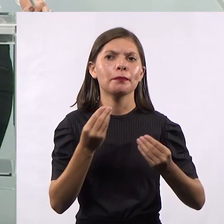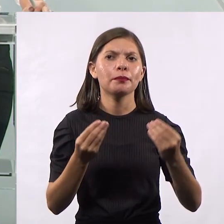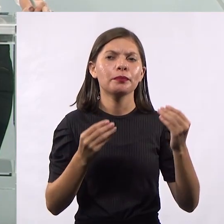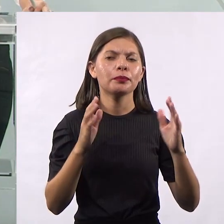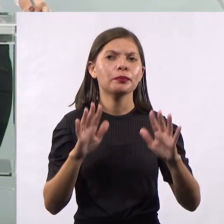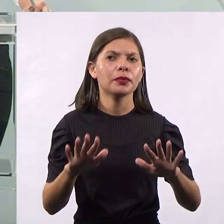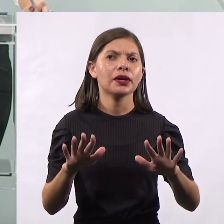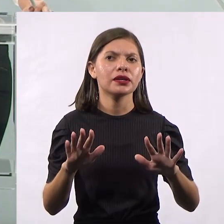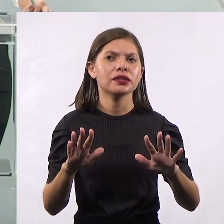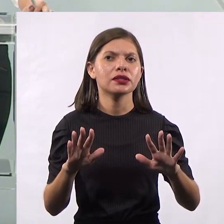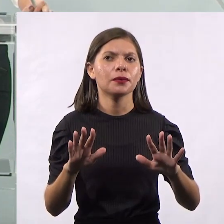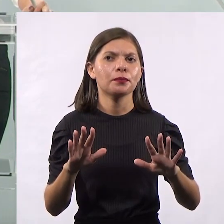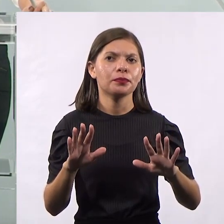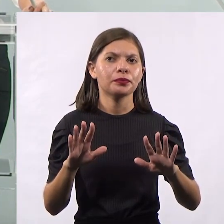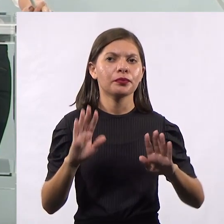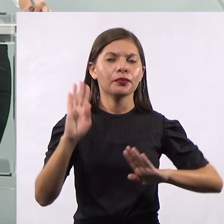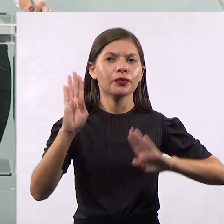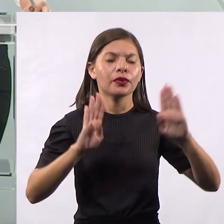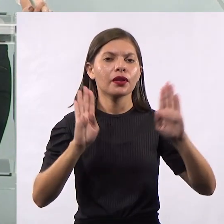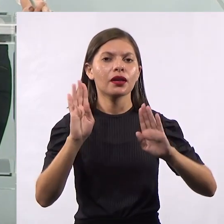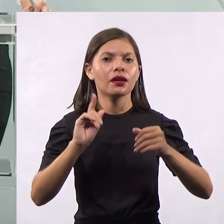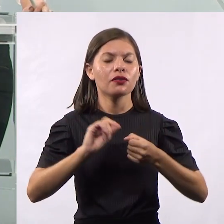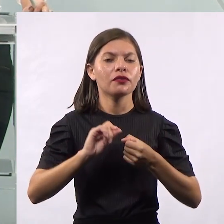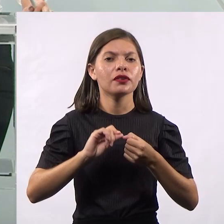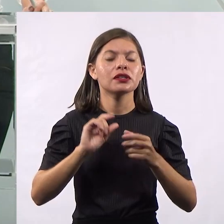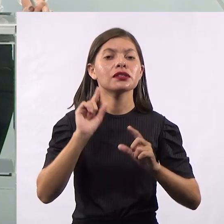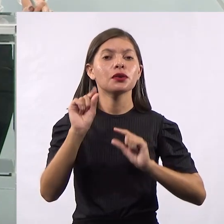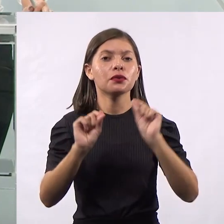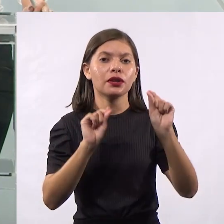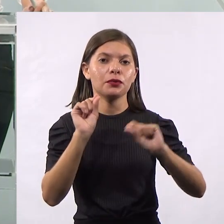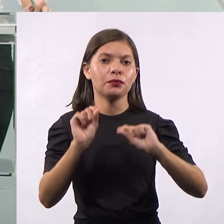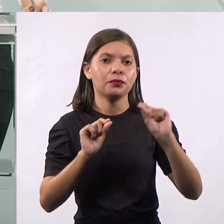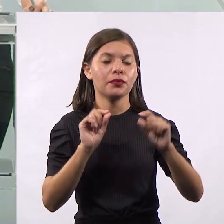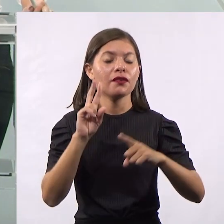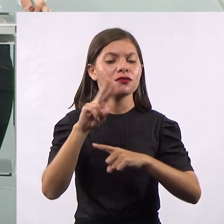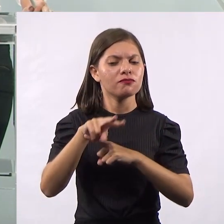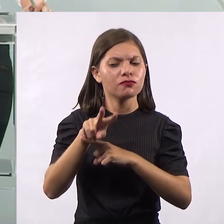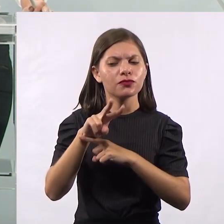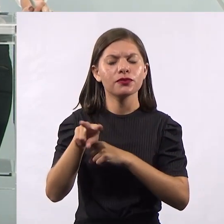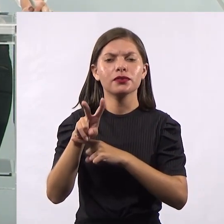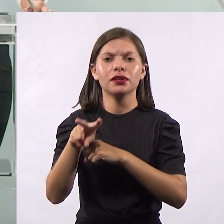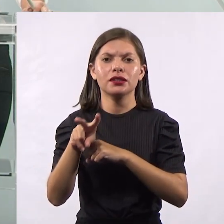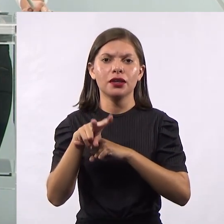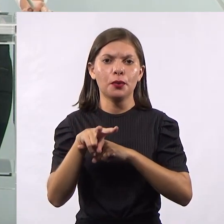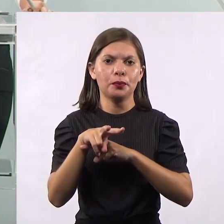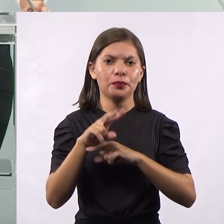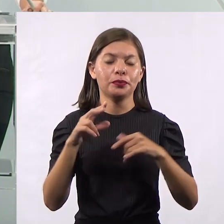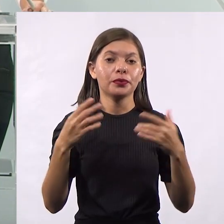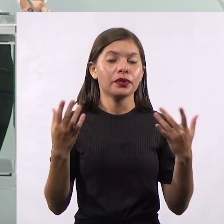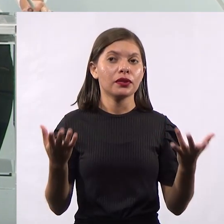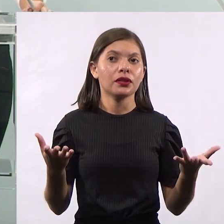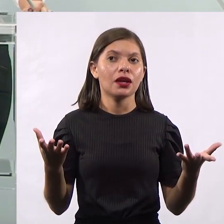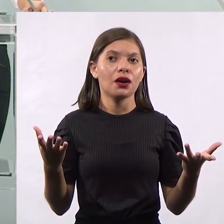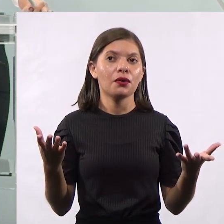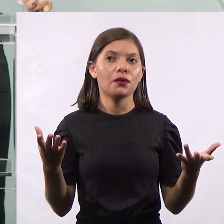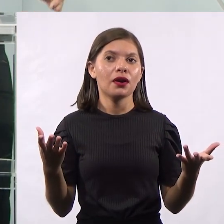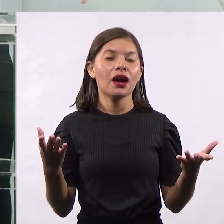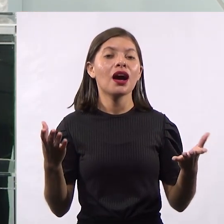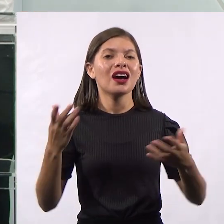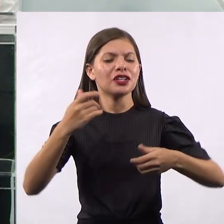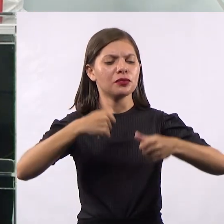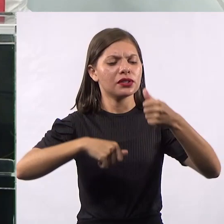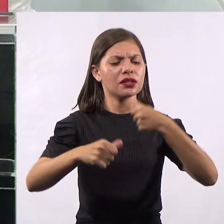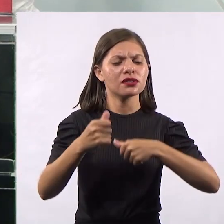que a administração vai fazer, então, em relação a essa concessionária? Ela vai fiscalizar. Então, não é